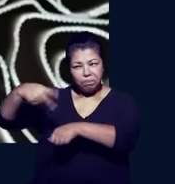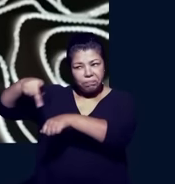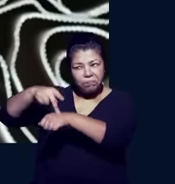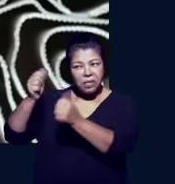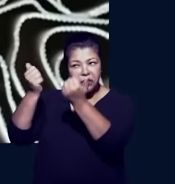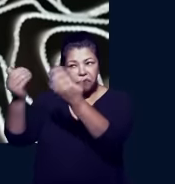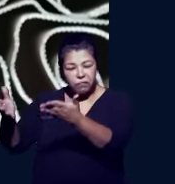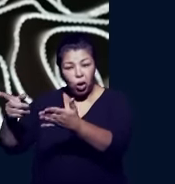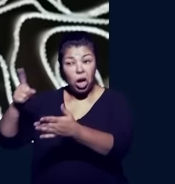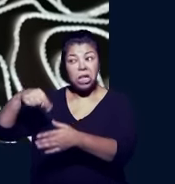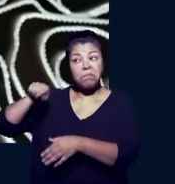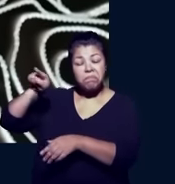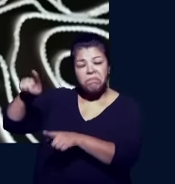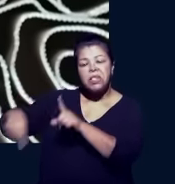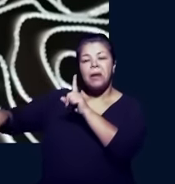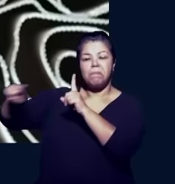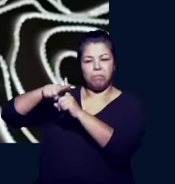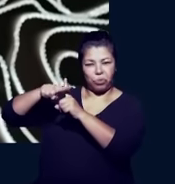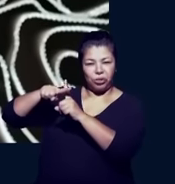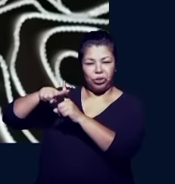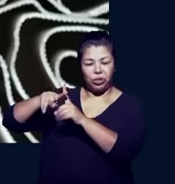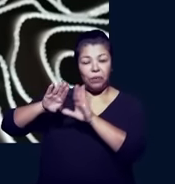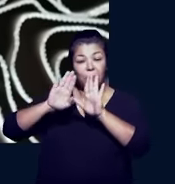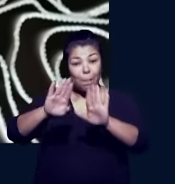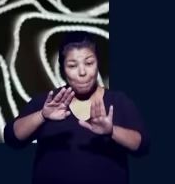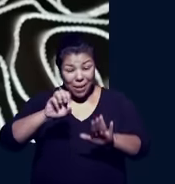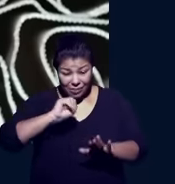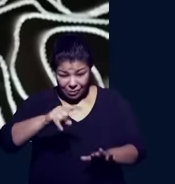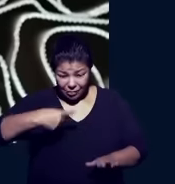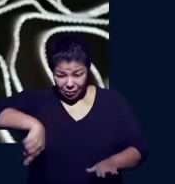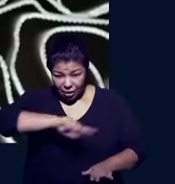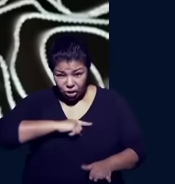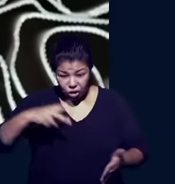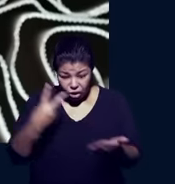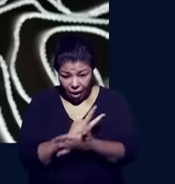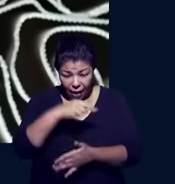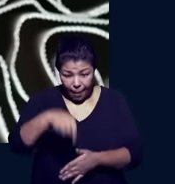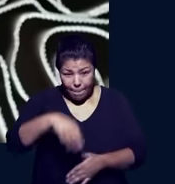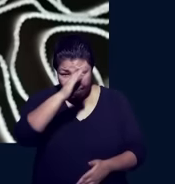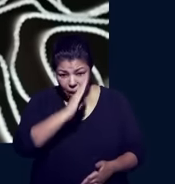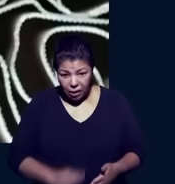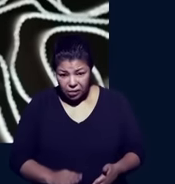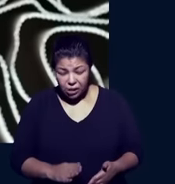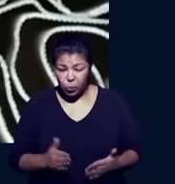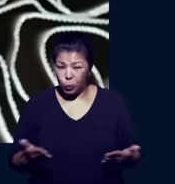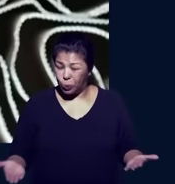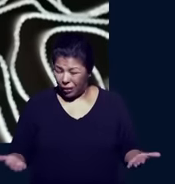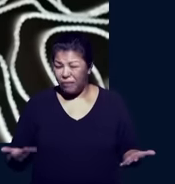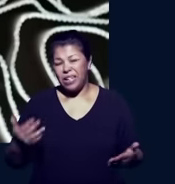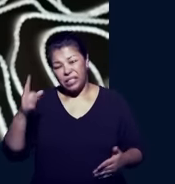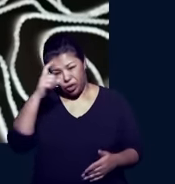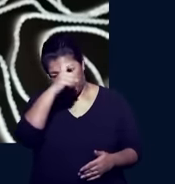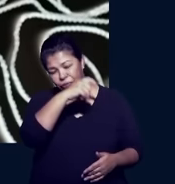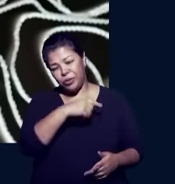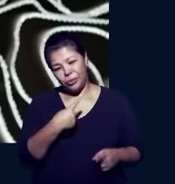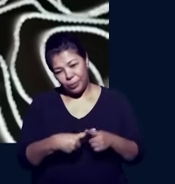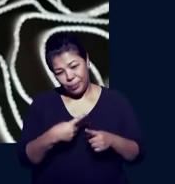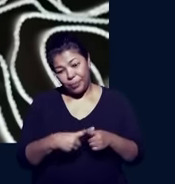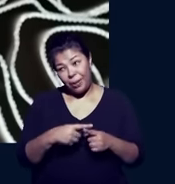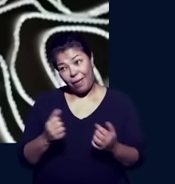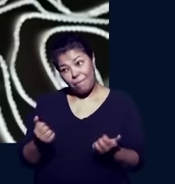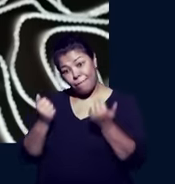fundo se a gente errar aqui a gente vai errar no no no no fácil porque eh a gente tá com uma boa